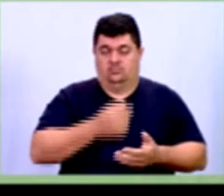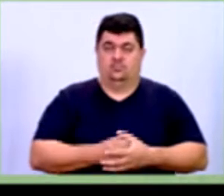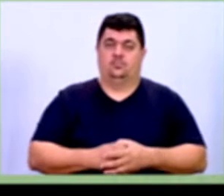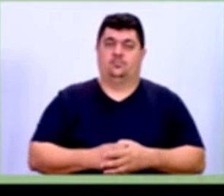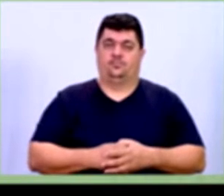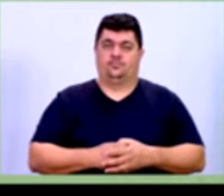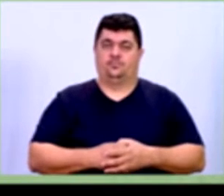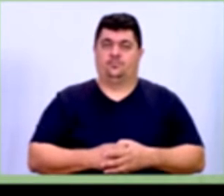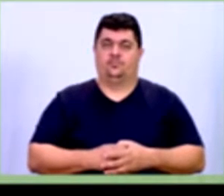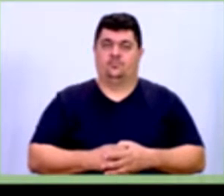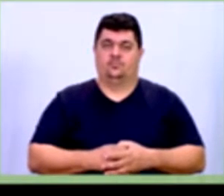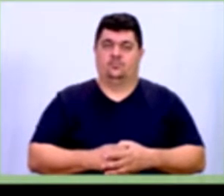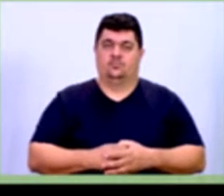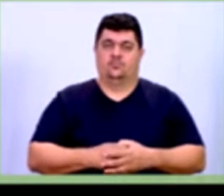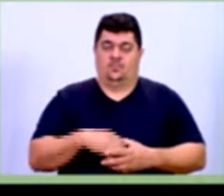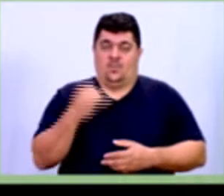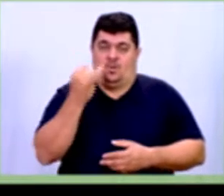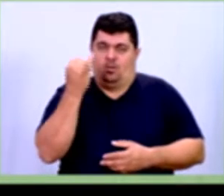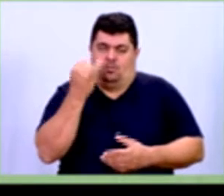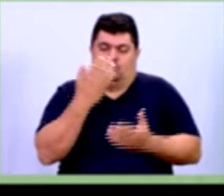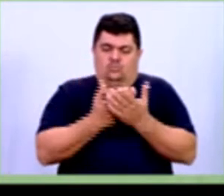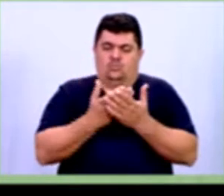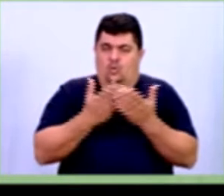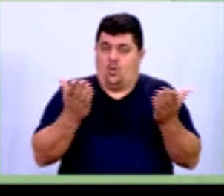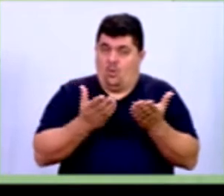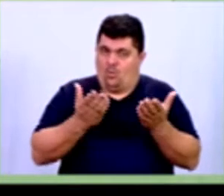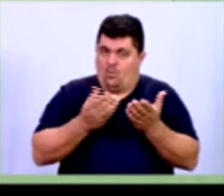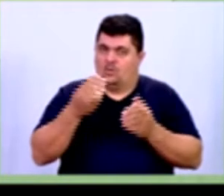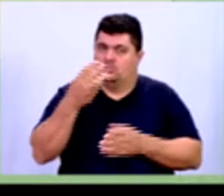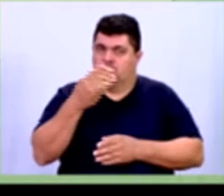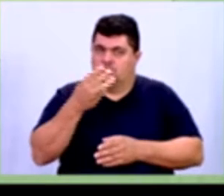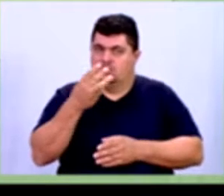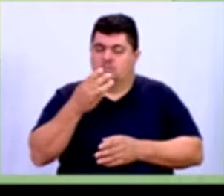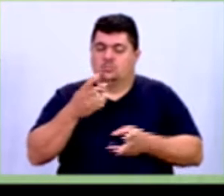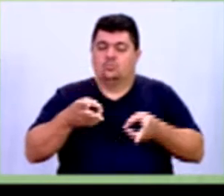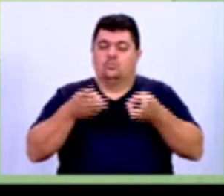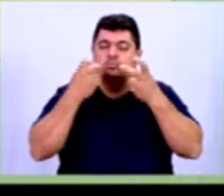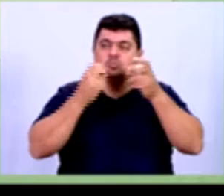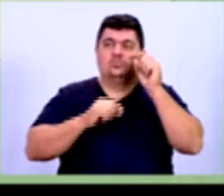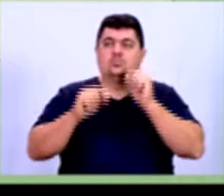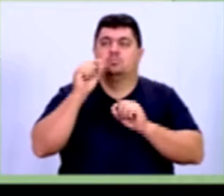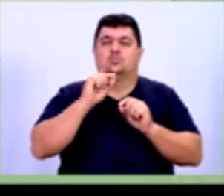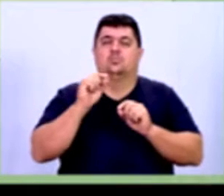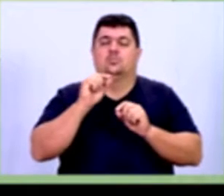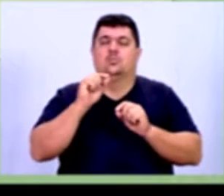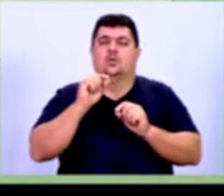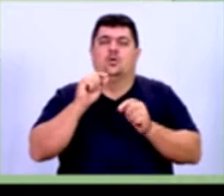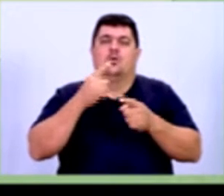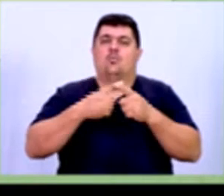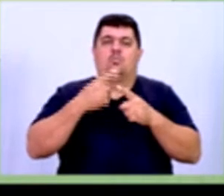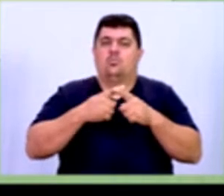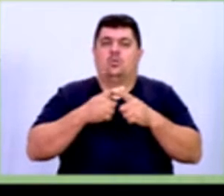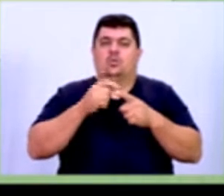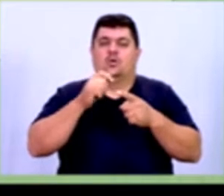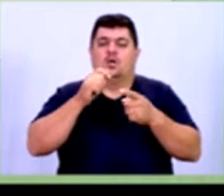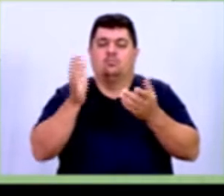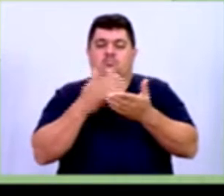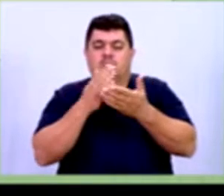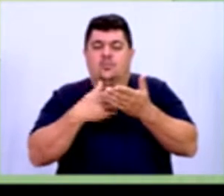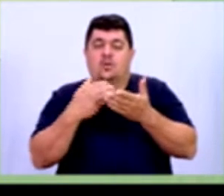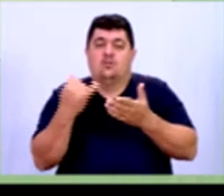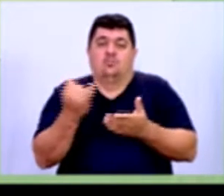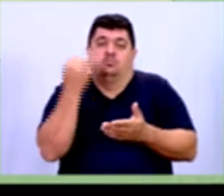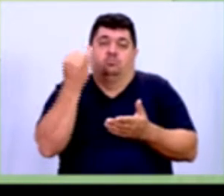importante nesse estudo dessa unidade observarmos o que o livro didático na educação de jovens e